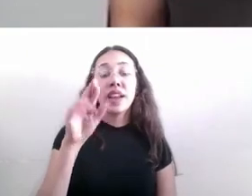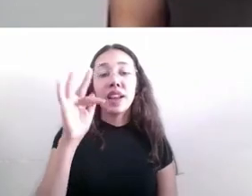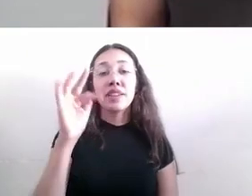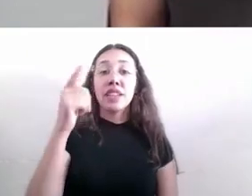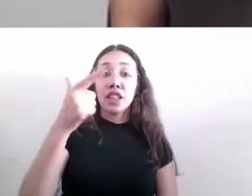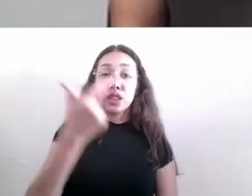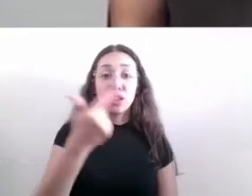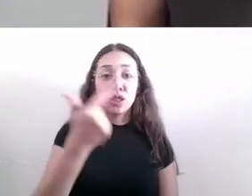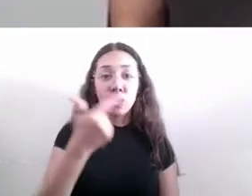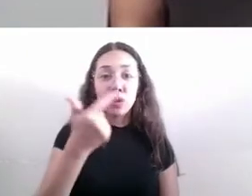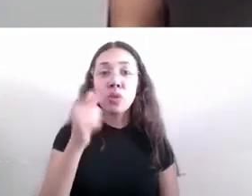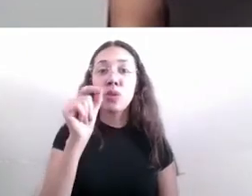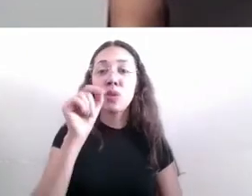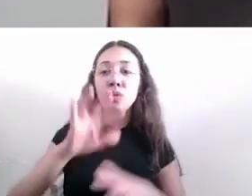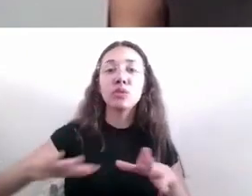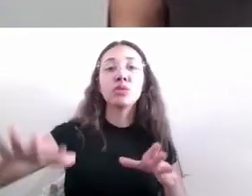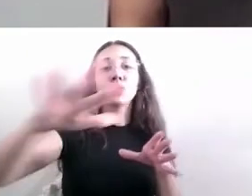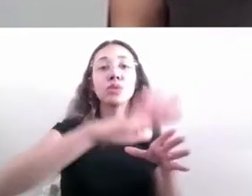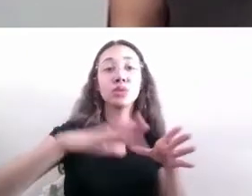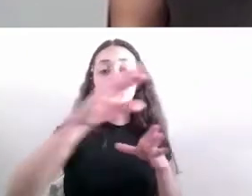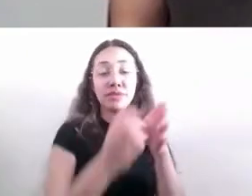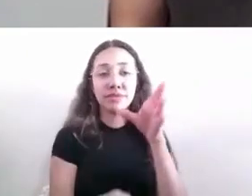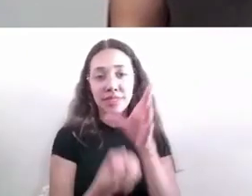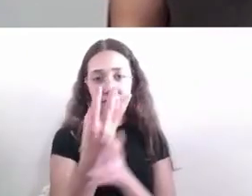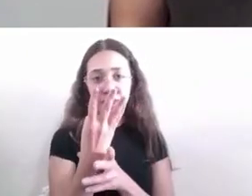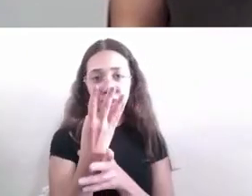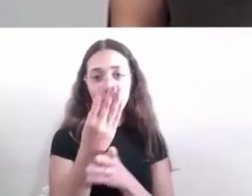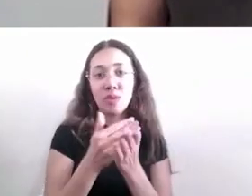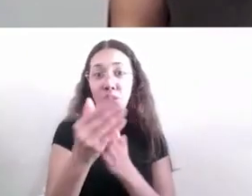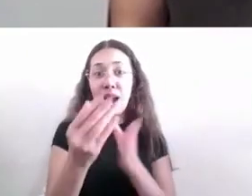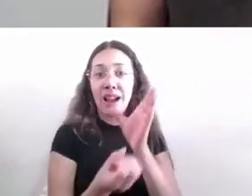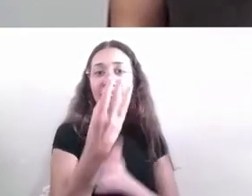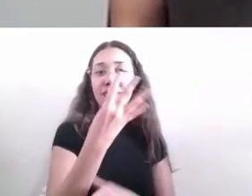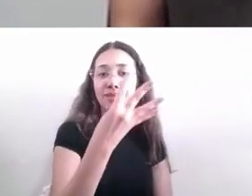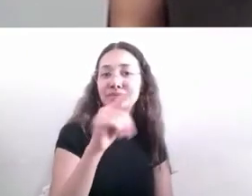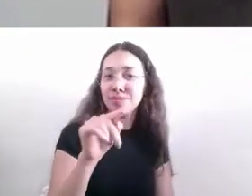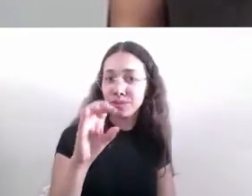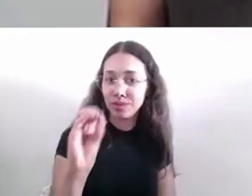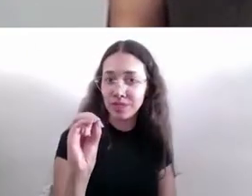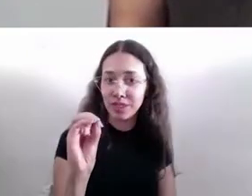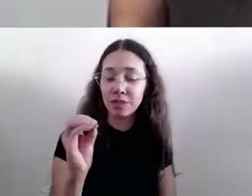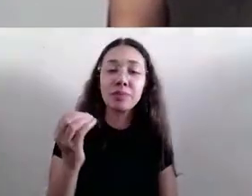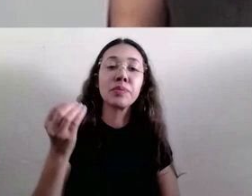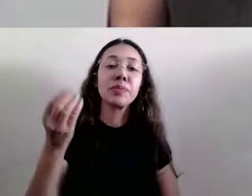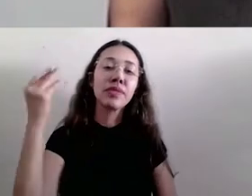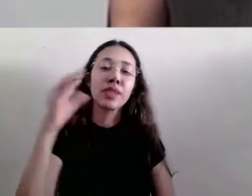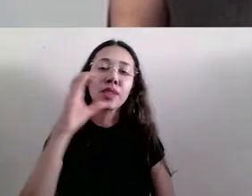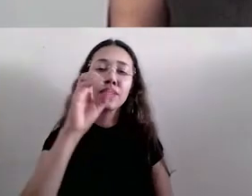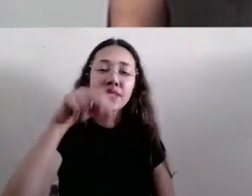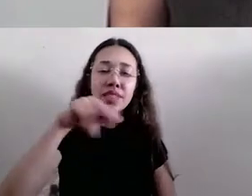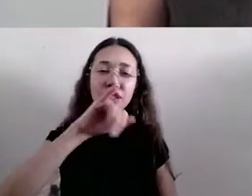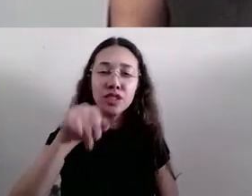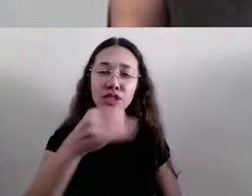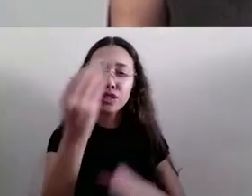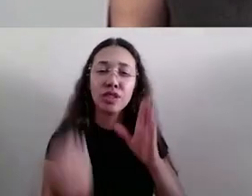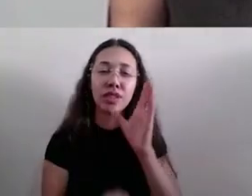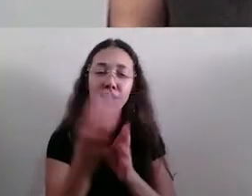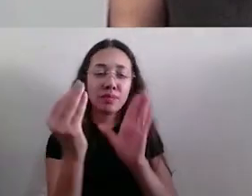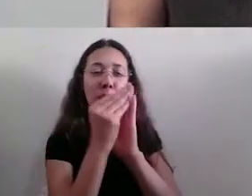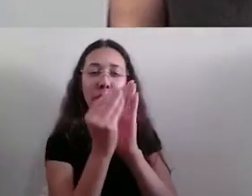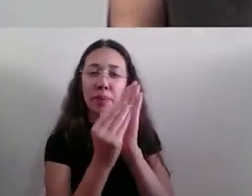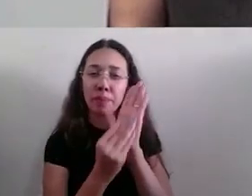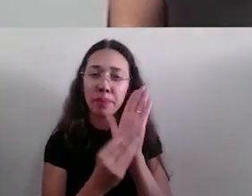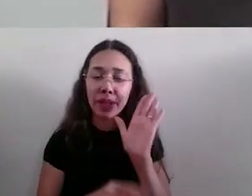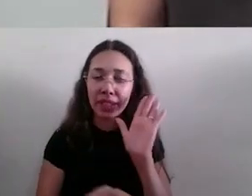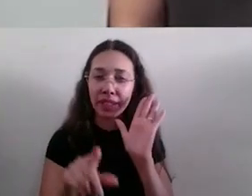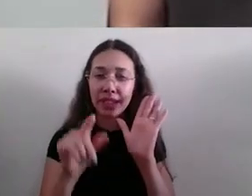os núcleos 4.0 no país. Logo que o CNJ ele acabou editando as resoluções, eles criaram um núcleo especializado